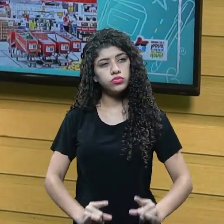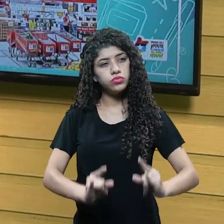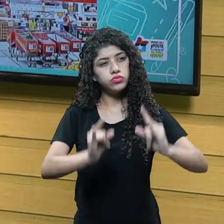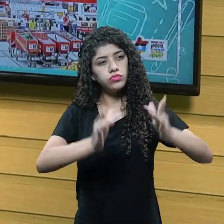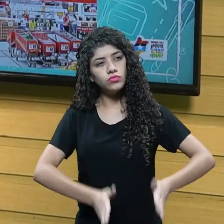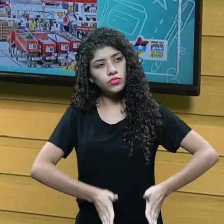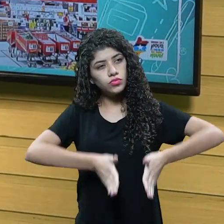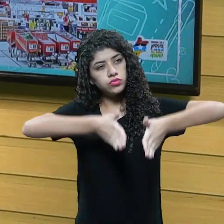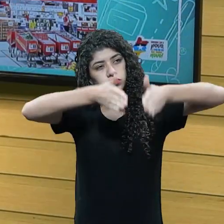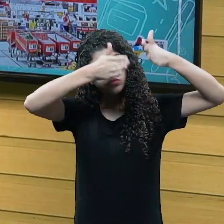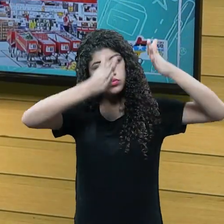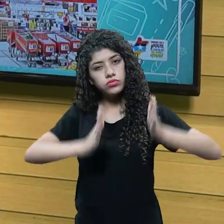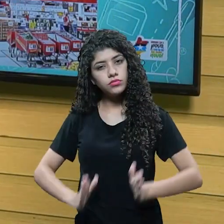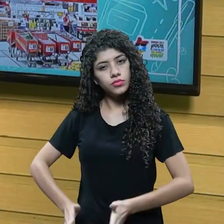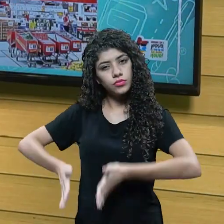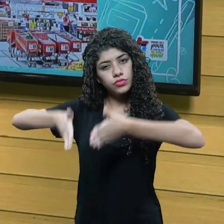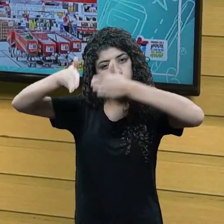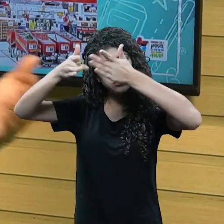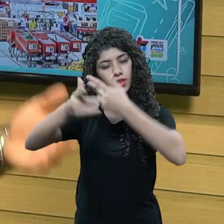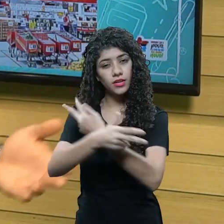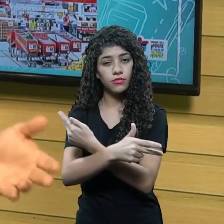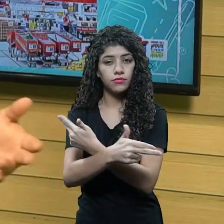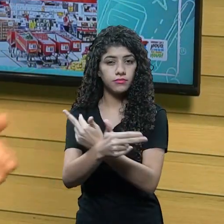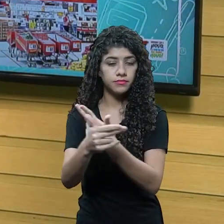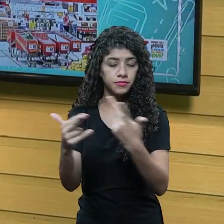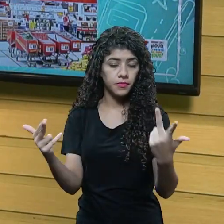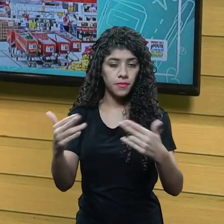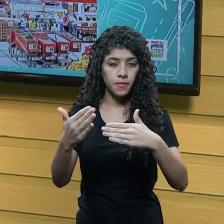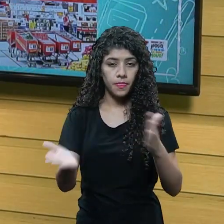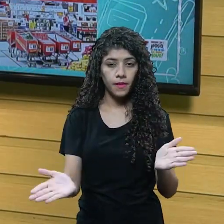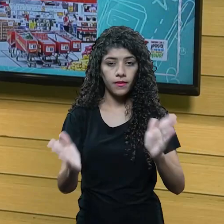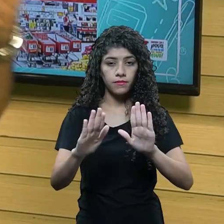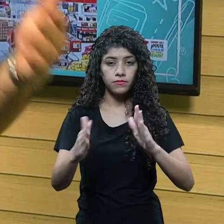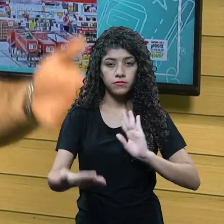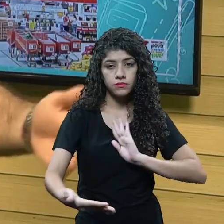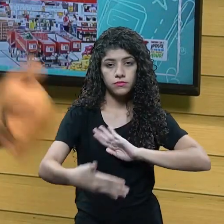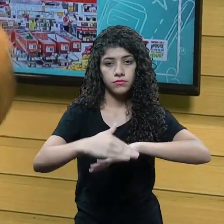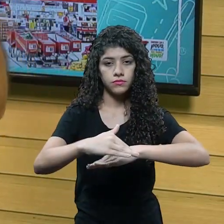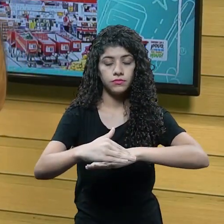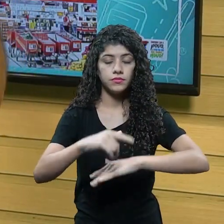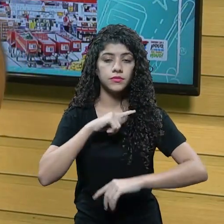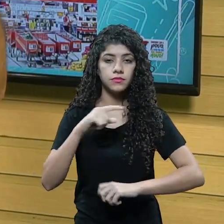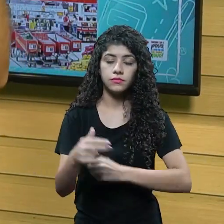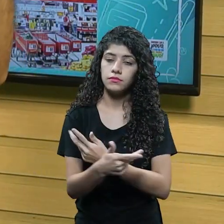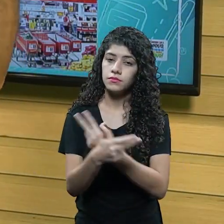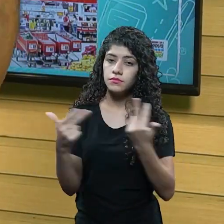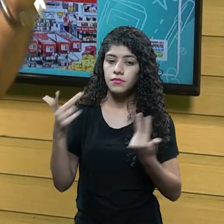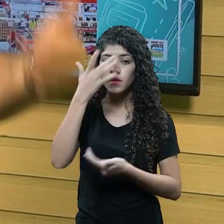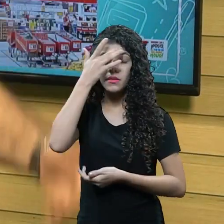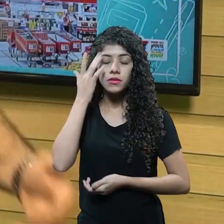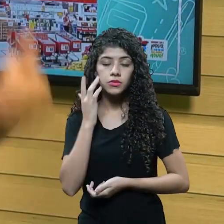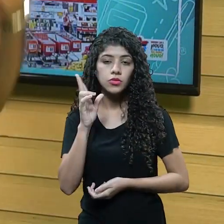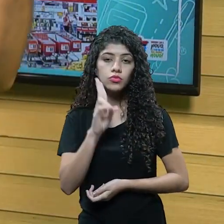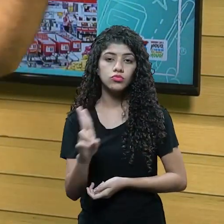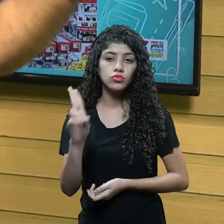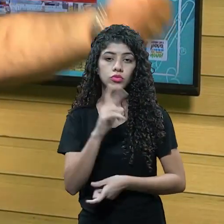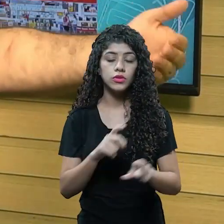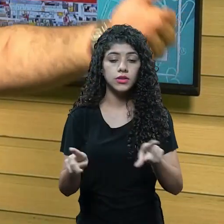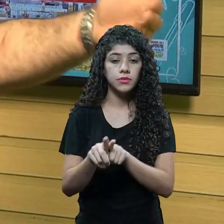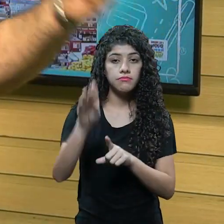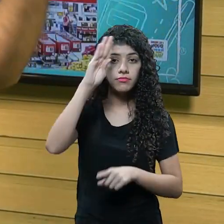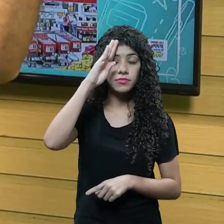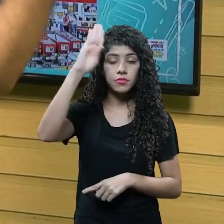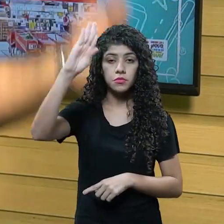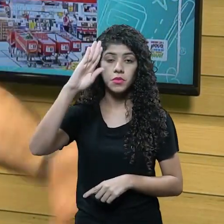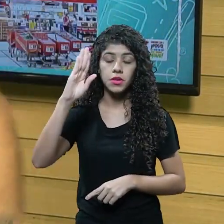mais variados produtos, tá? Onde eles vendem em grandes quantidades, tá? Fazendo com que o consumidor, ou principalmente o